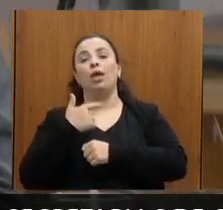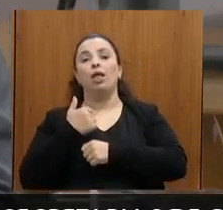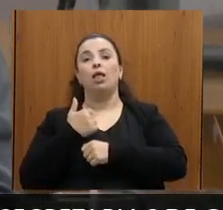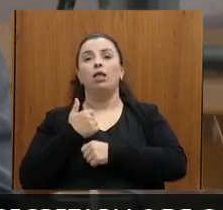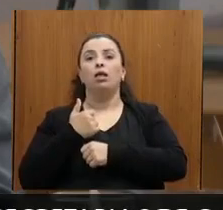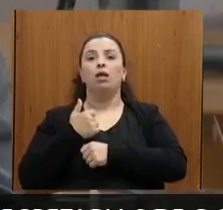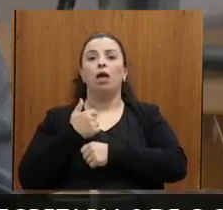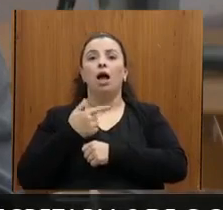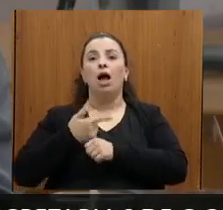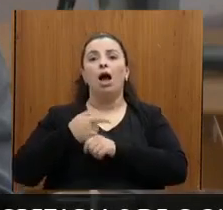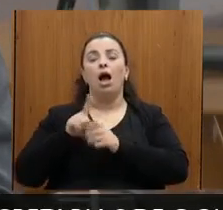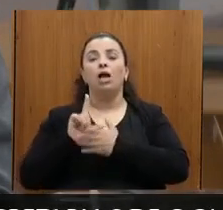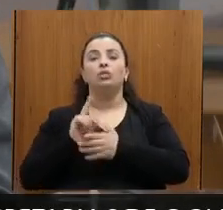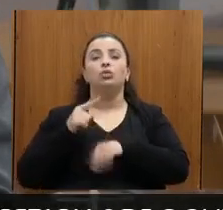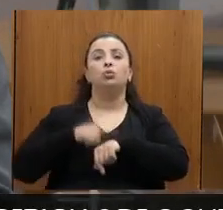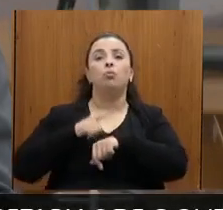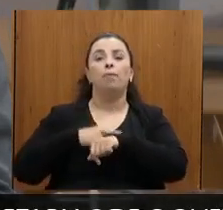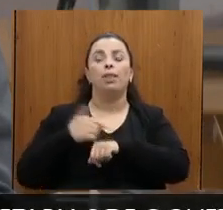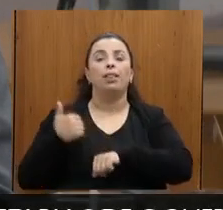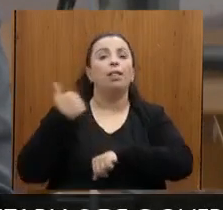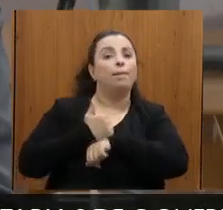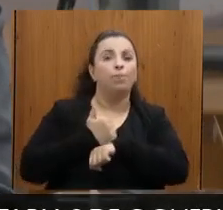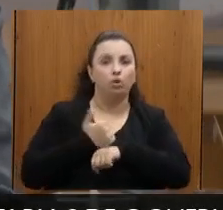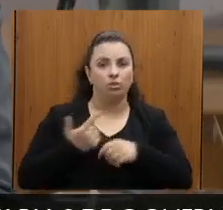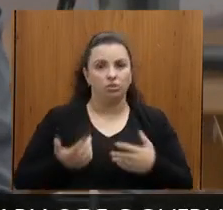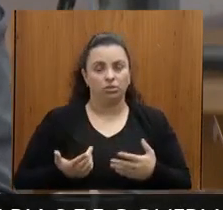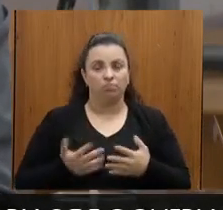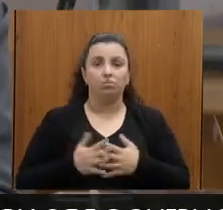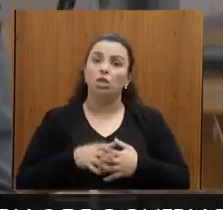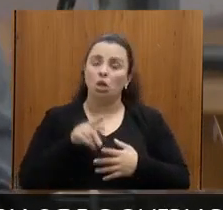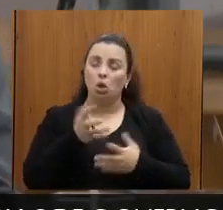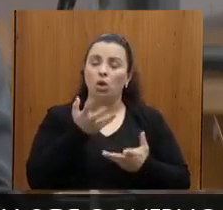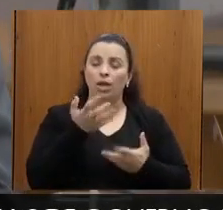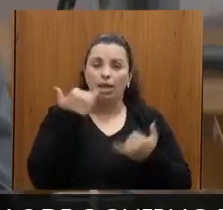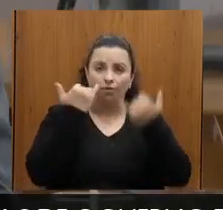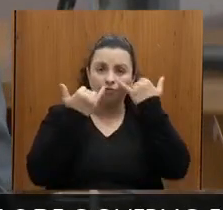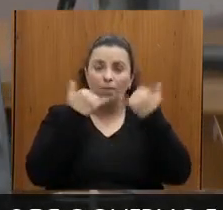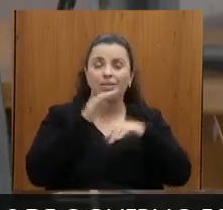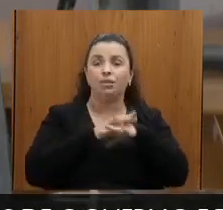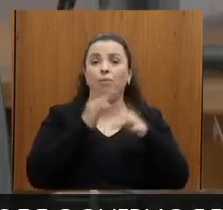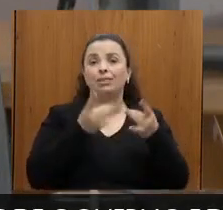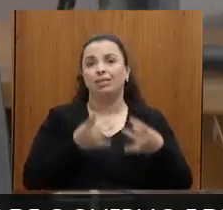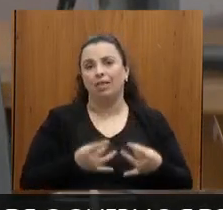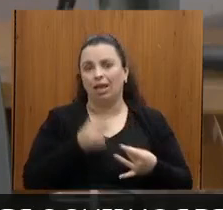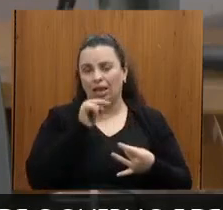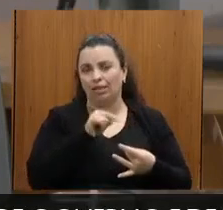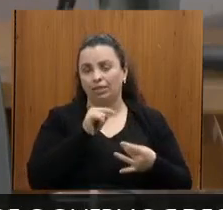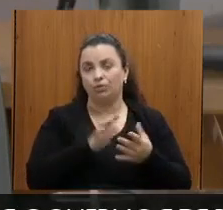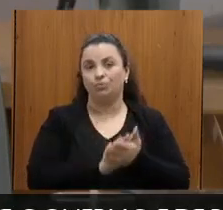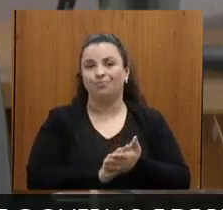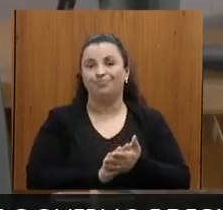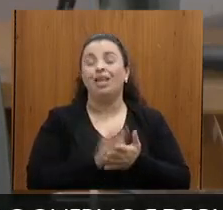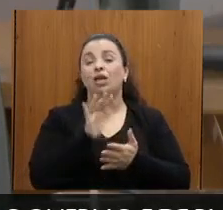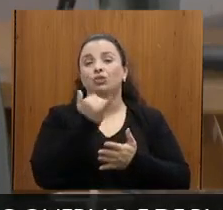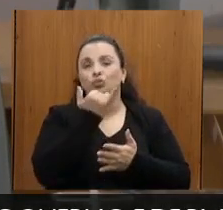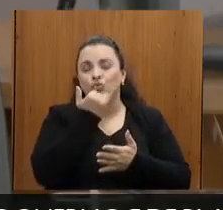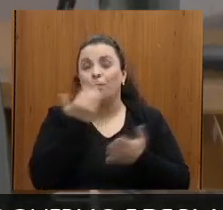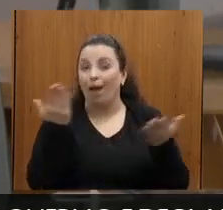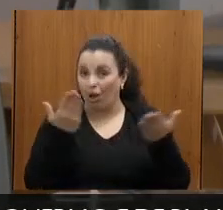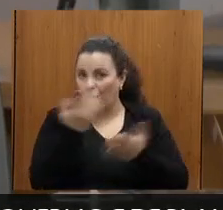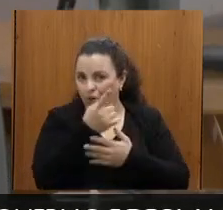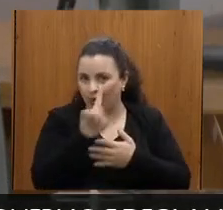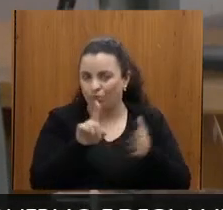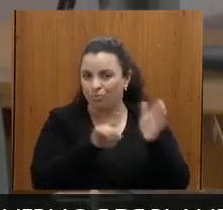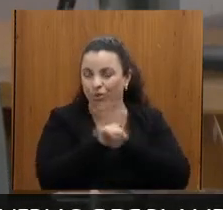a respeito desse dado e desse número. E, por fim, agora sim, por fim, o parcelamento de salário que foi feito no governo anterior,